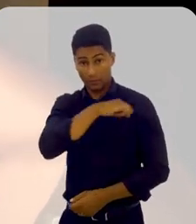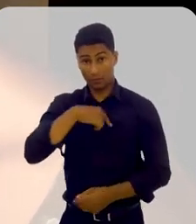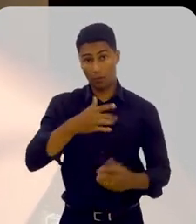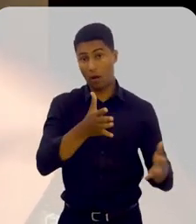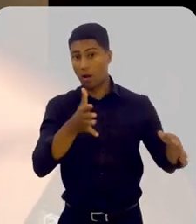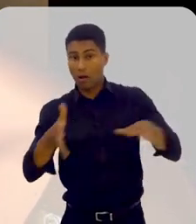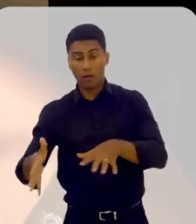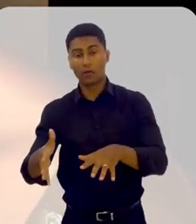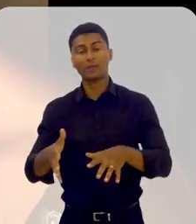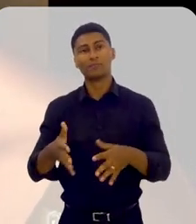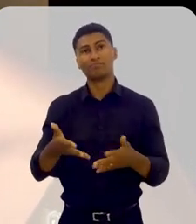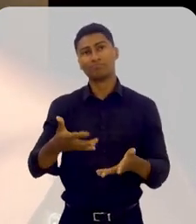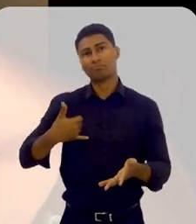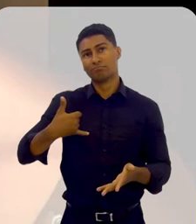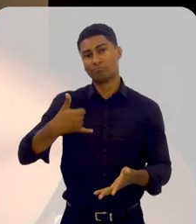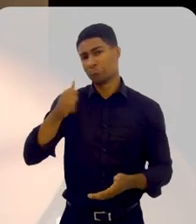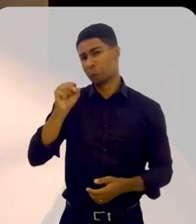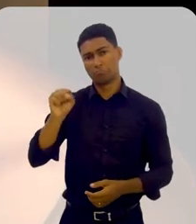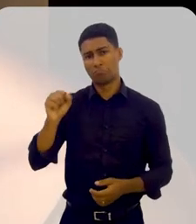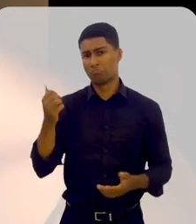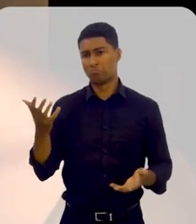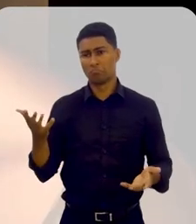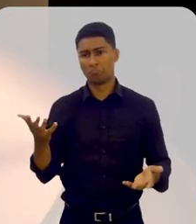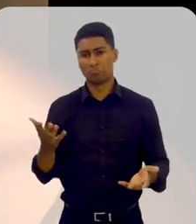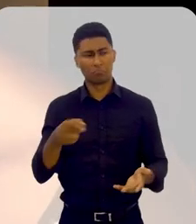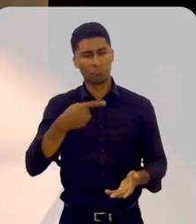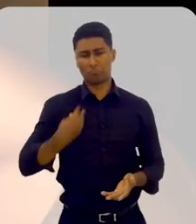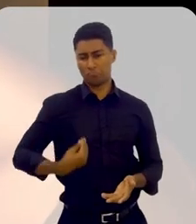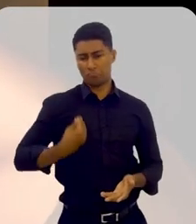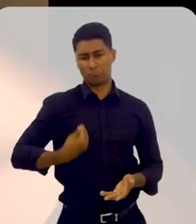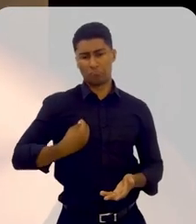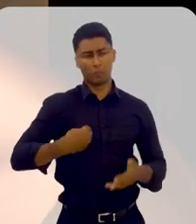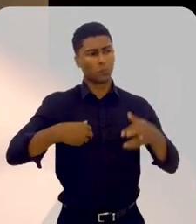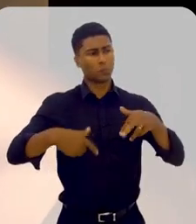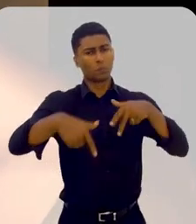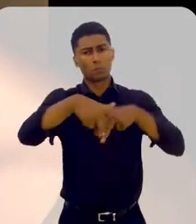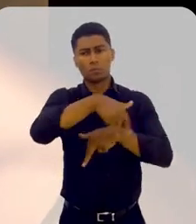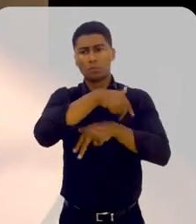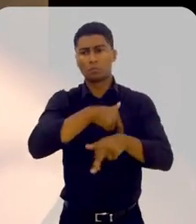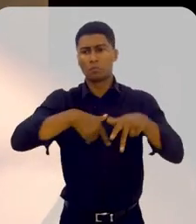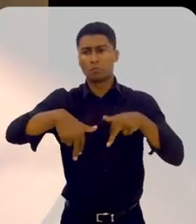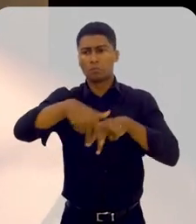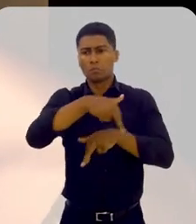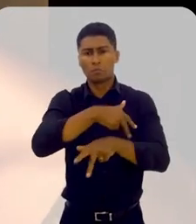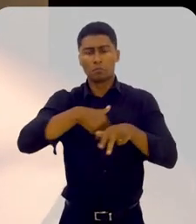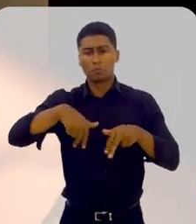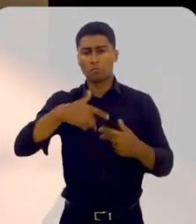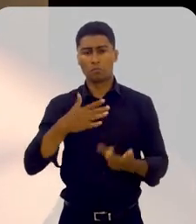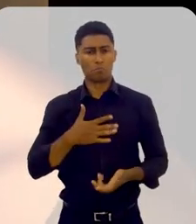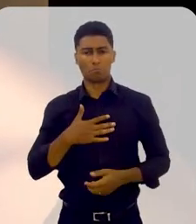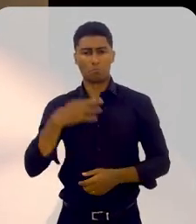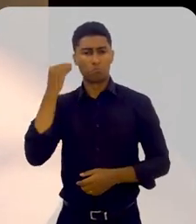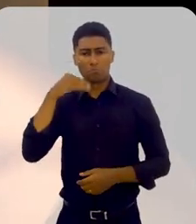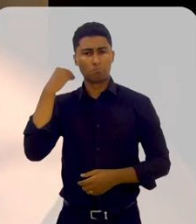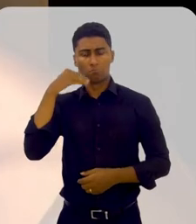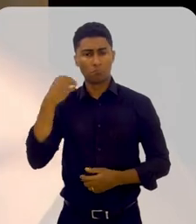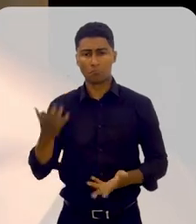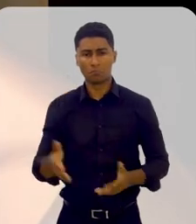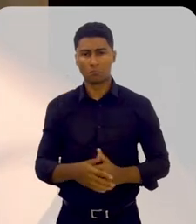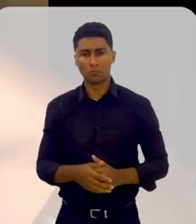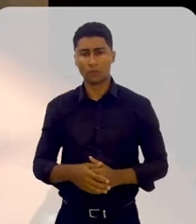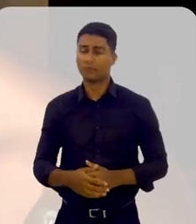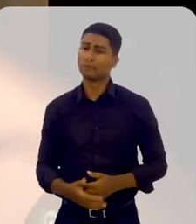18, aqui no Rio. Era a única forma de convívio que eu, com questões sociais, eu conhecia, era a minha